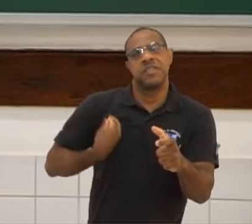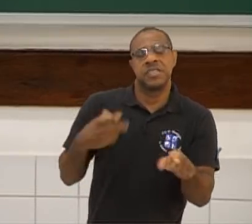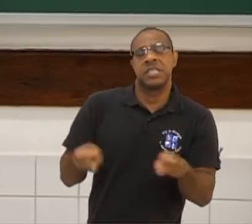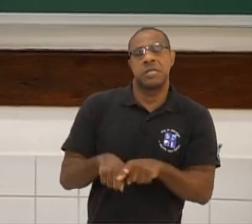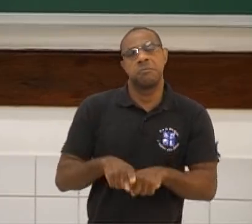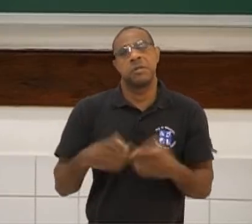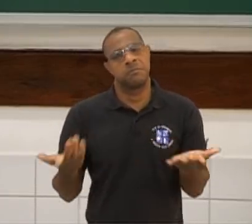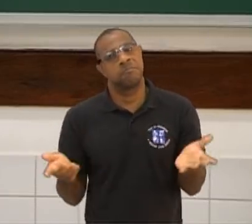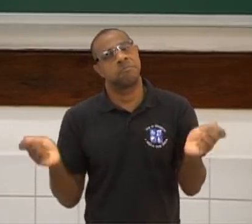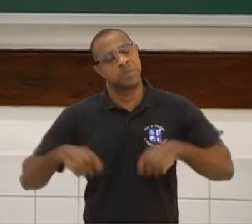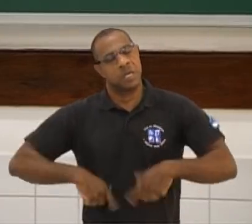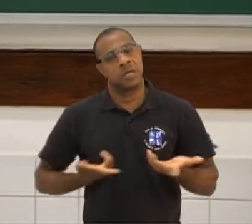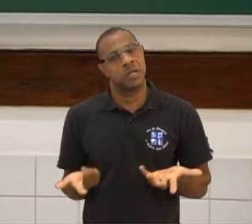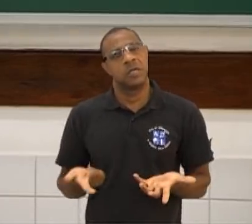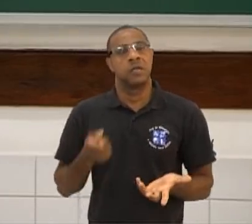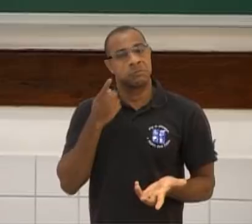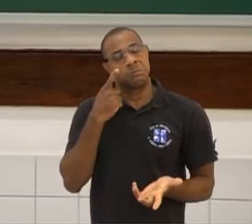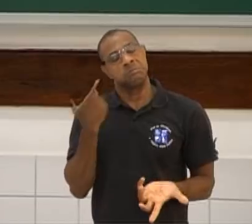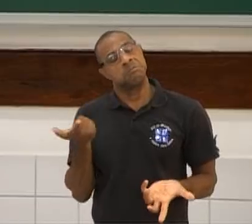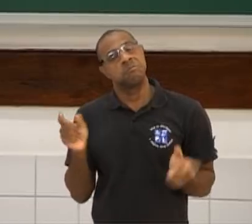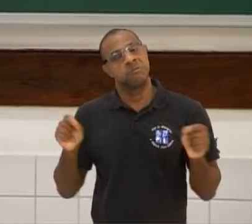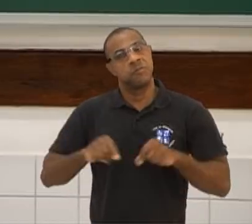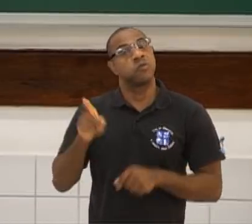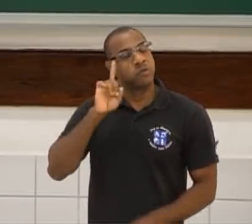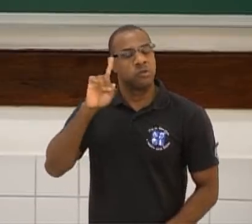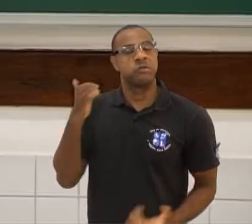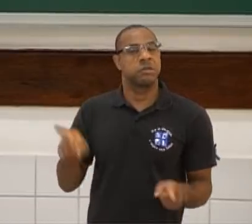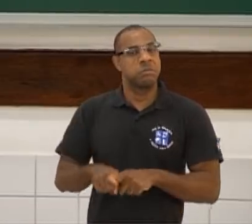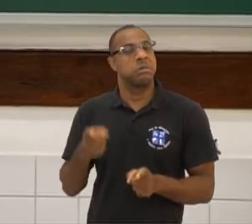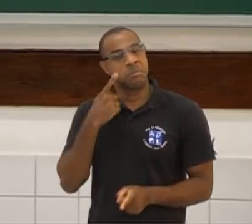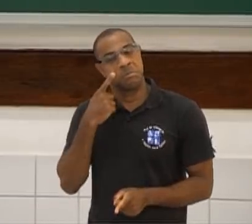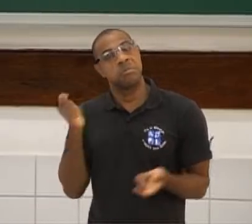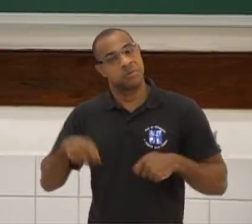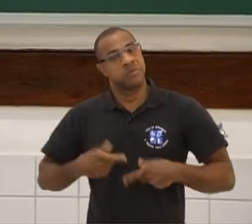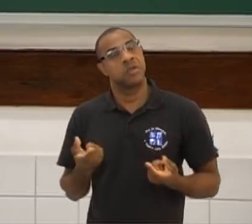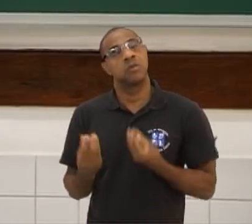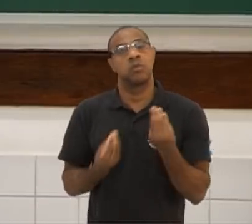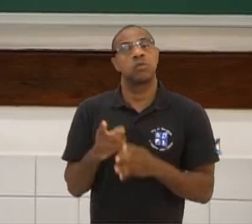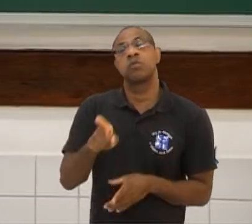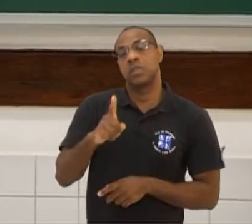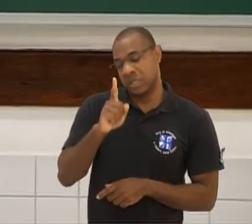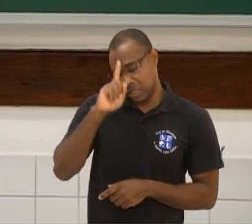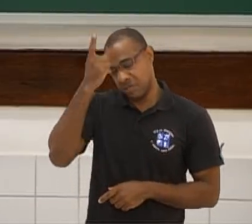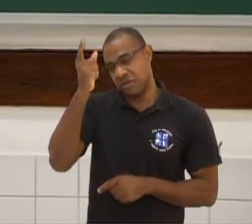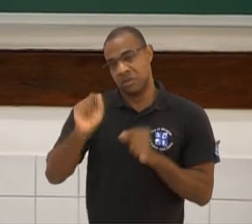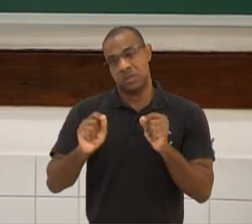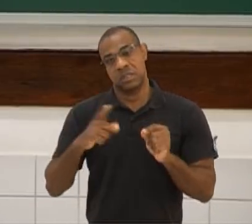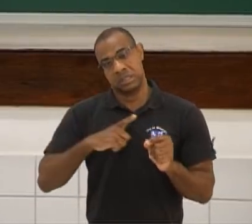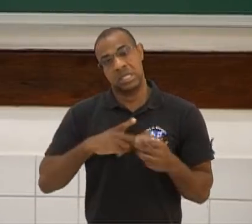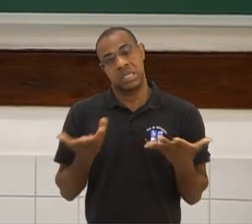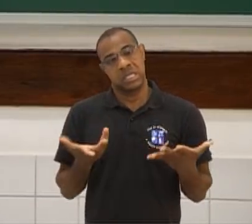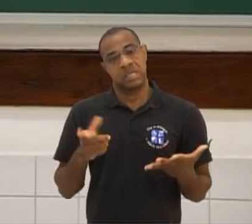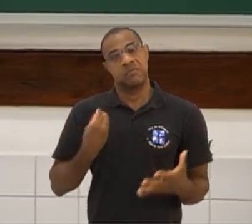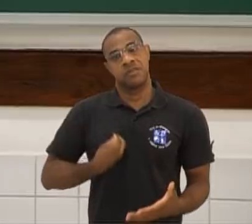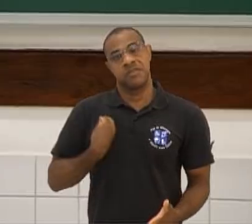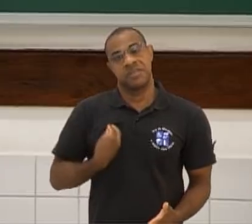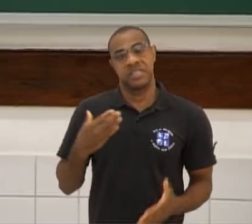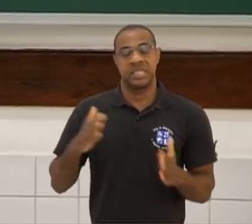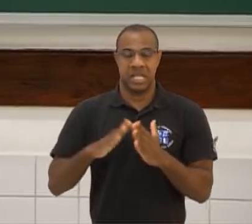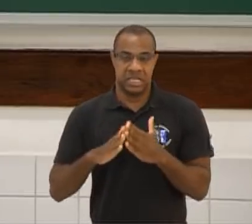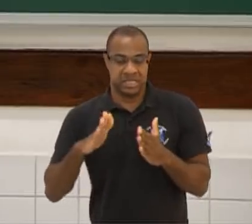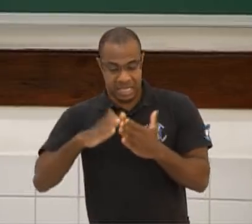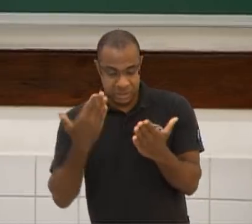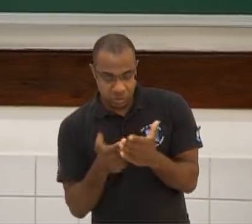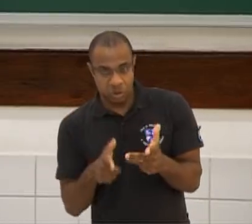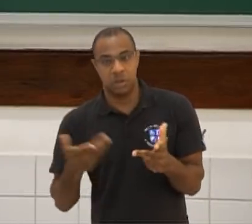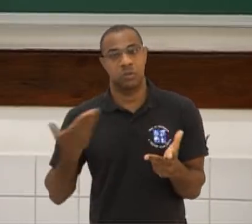né? Também no seu dia a dia você pode criar mitos daquilo que você realmente vivencia na sua escola, com